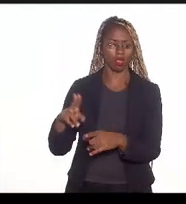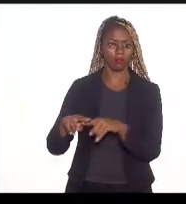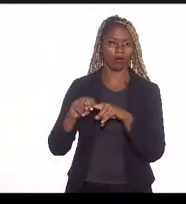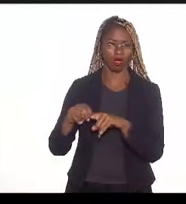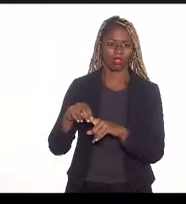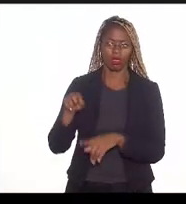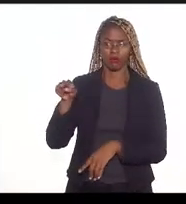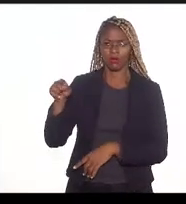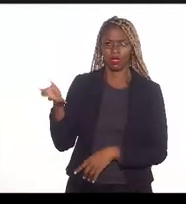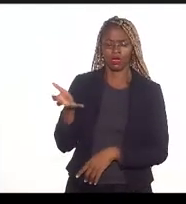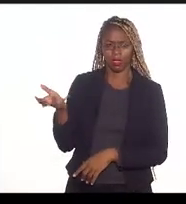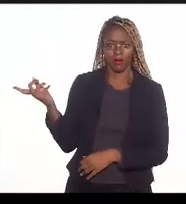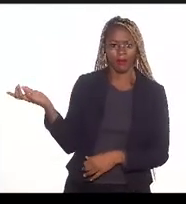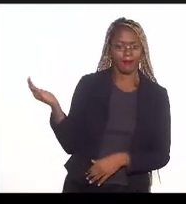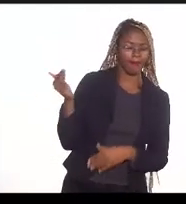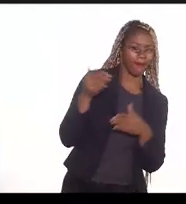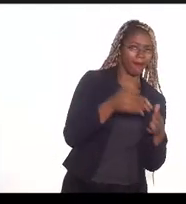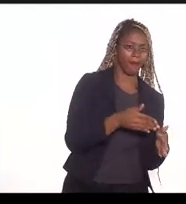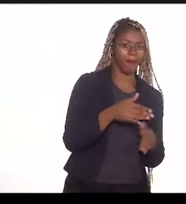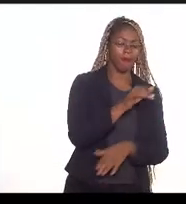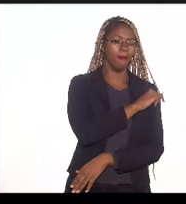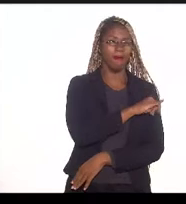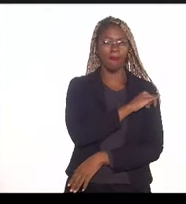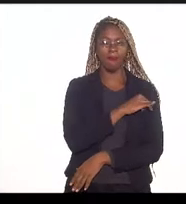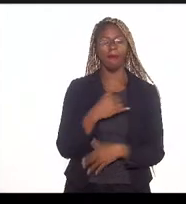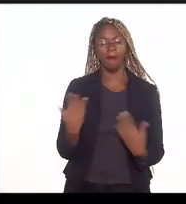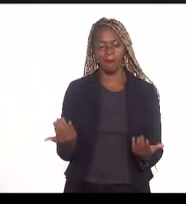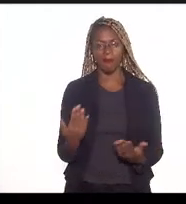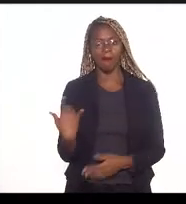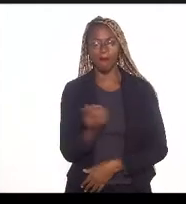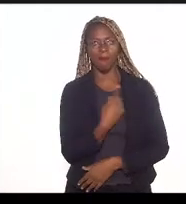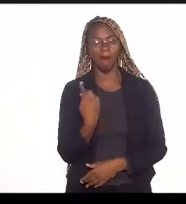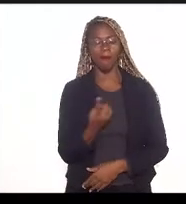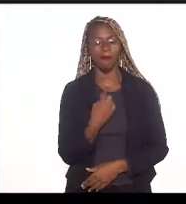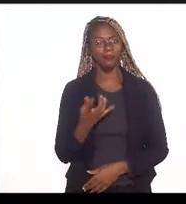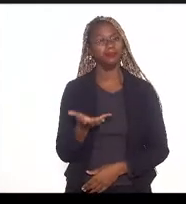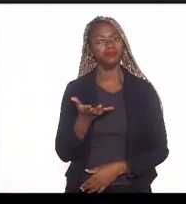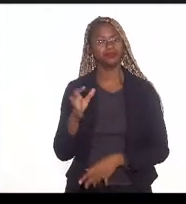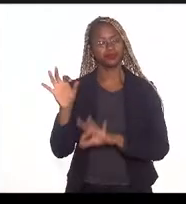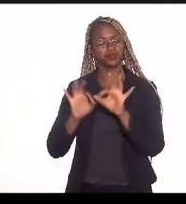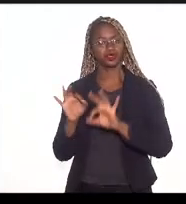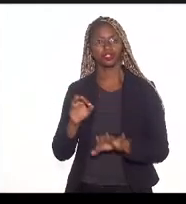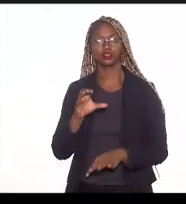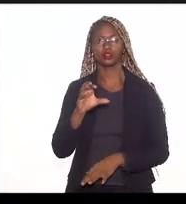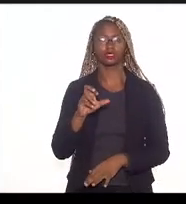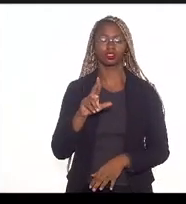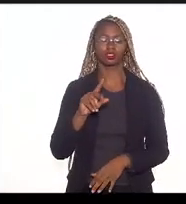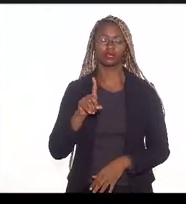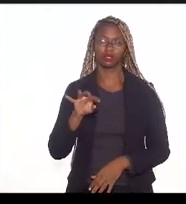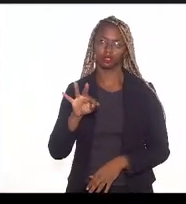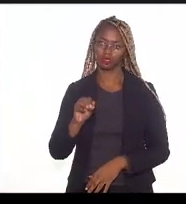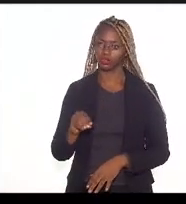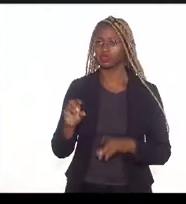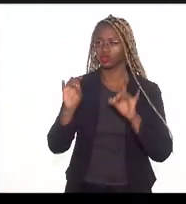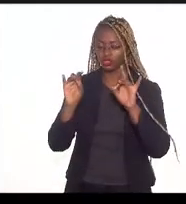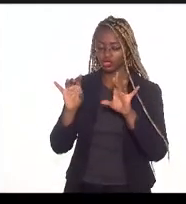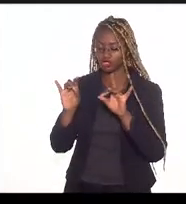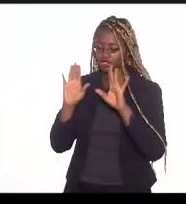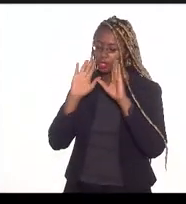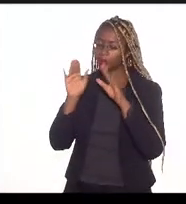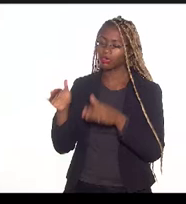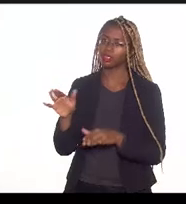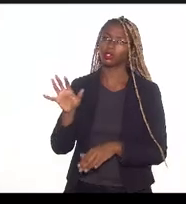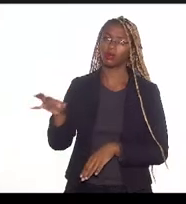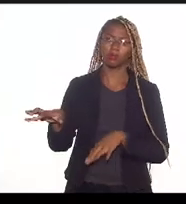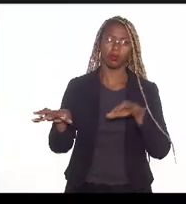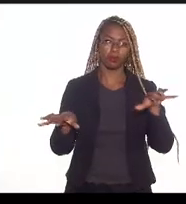queira vir para o Rio de Janeiro. A gente, como eu falei anteriormente, a gente está nessa elaboração de programas de crédito específico para alguns segmentos, como o Polo Têxtil e a